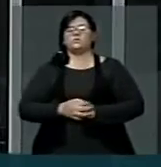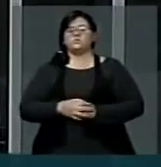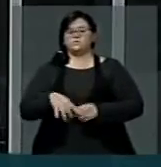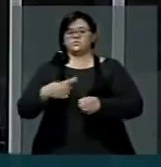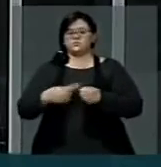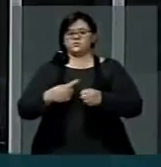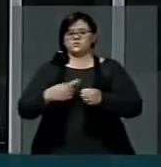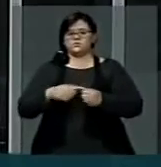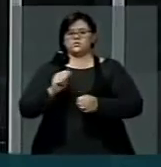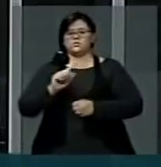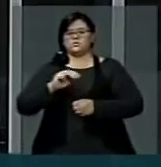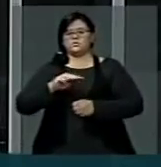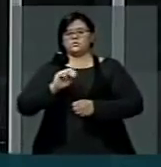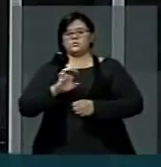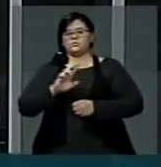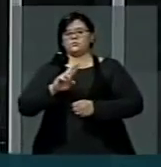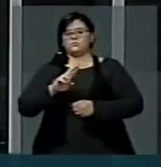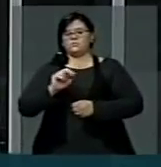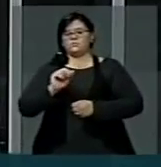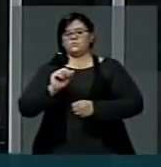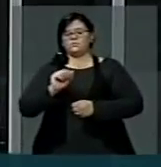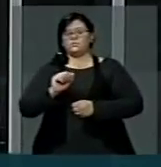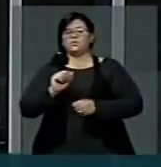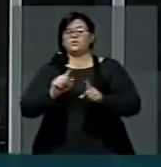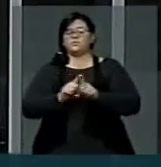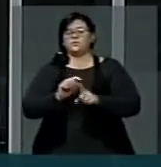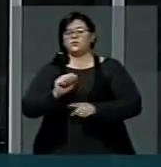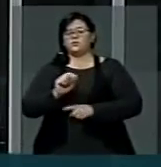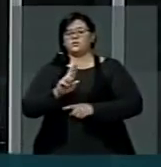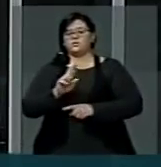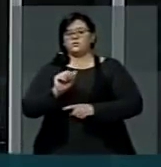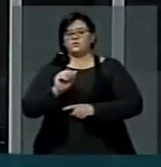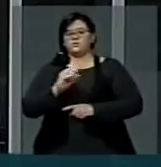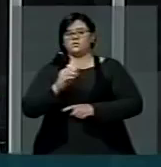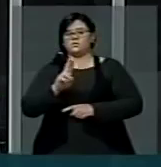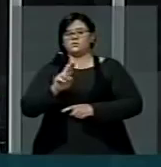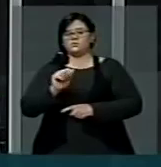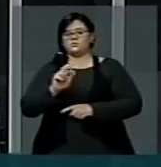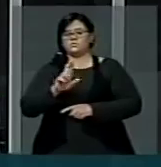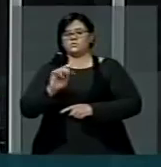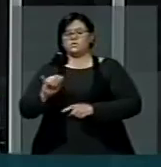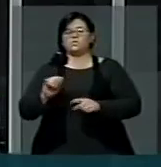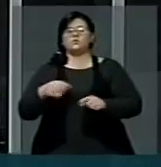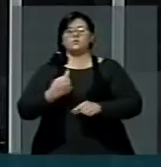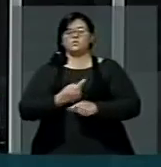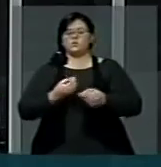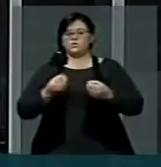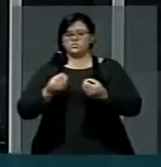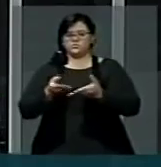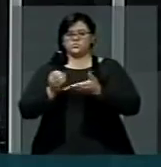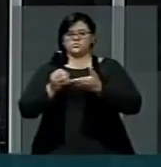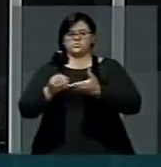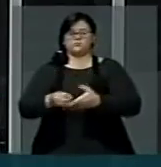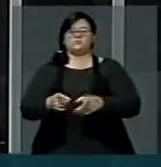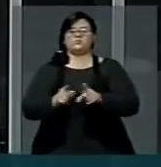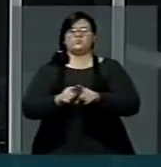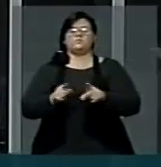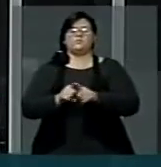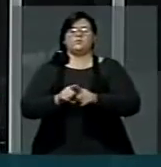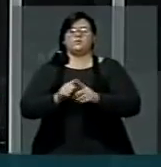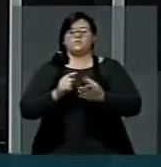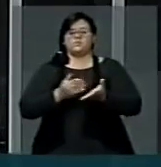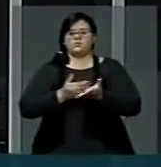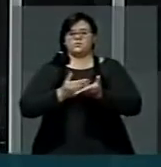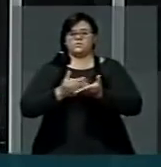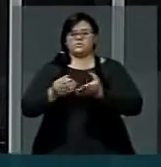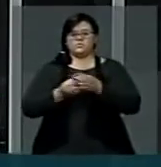em Almenara, do nosso Instituto Federal em Araçuaí, a contribuição que demos para a implantação de